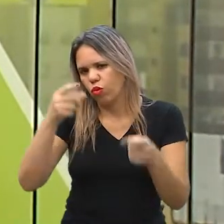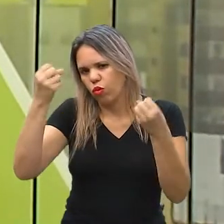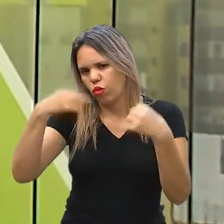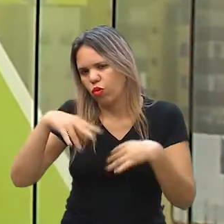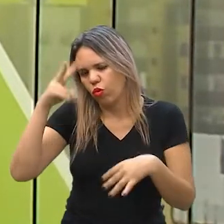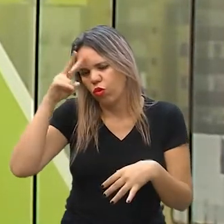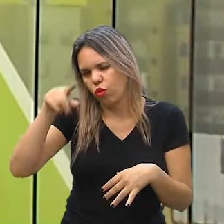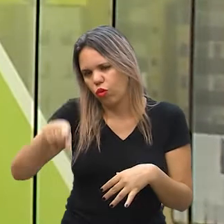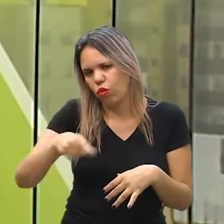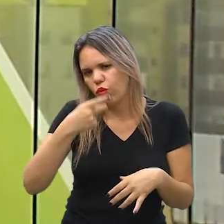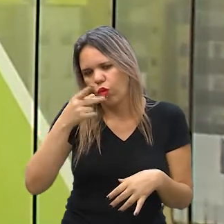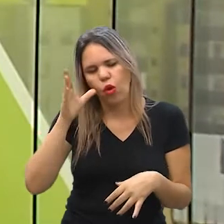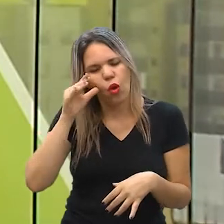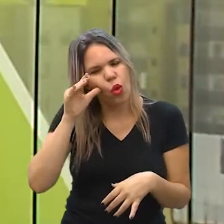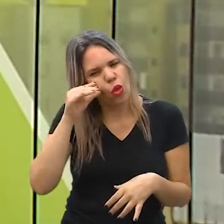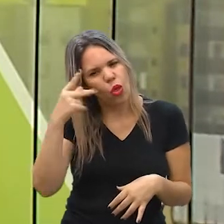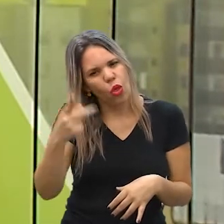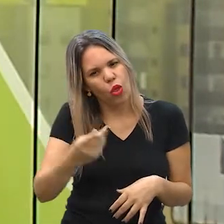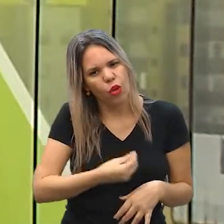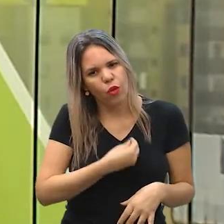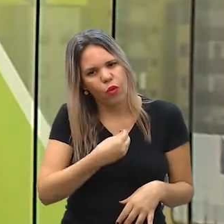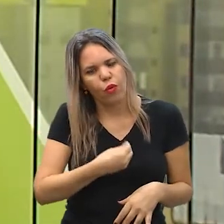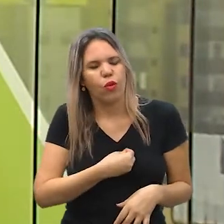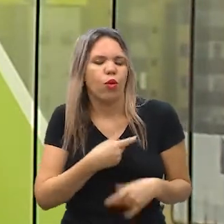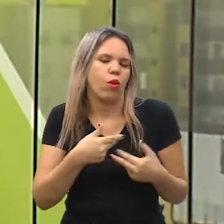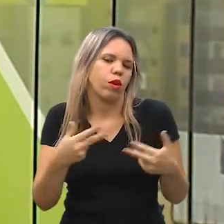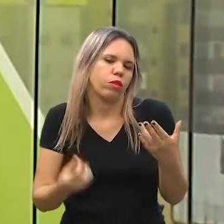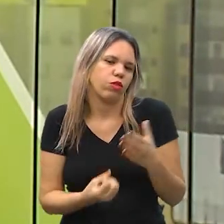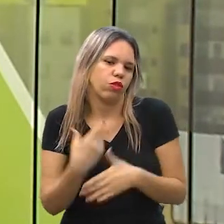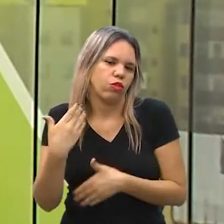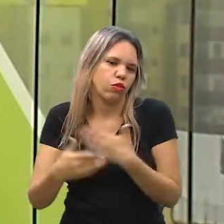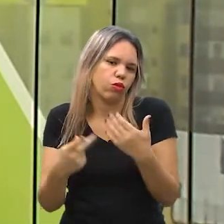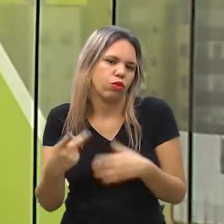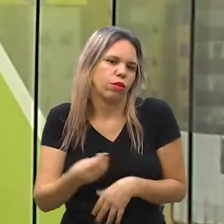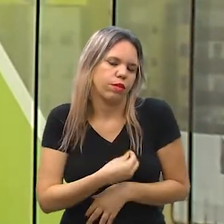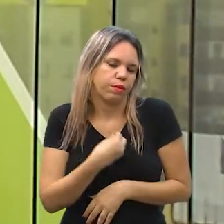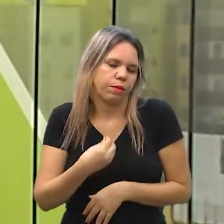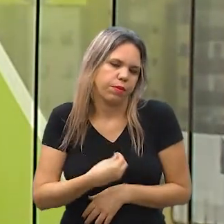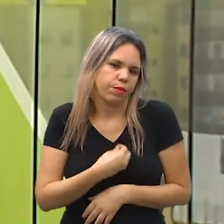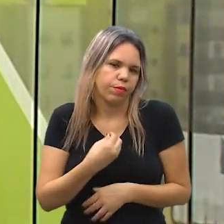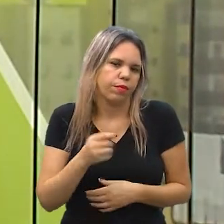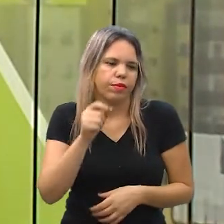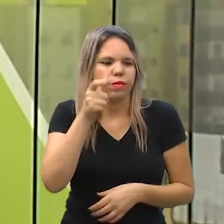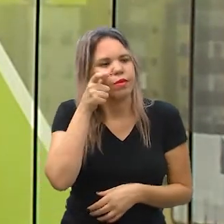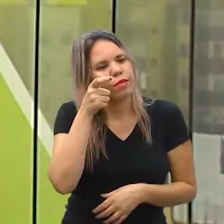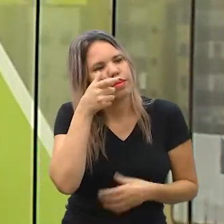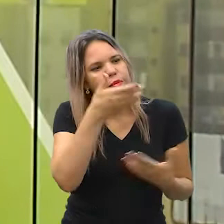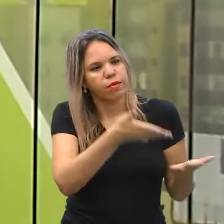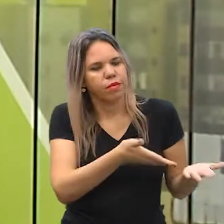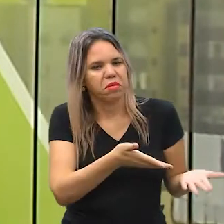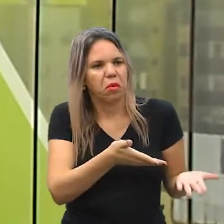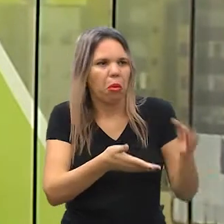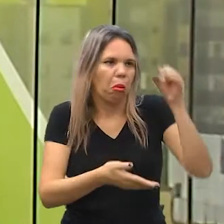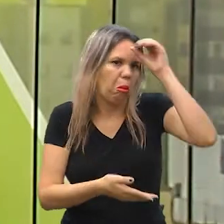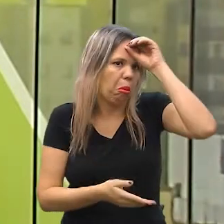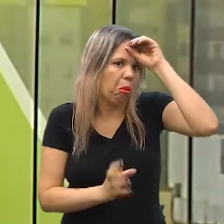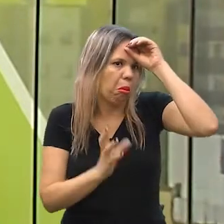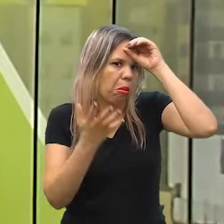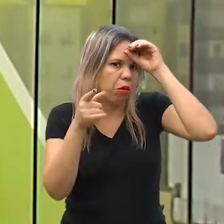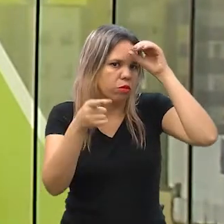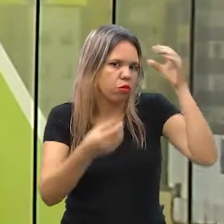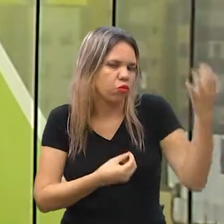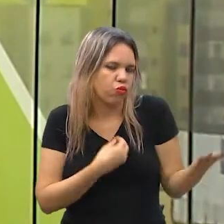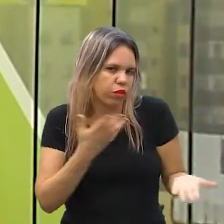uma história, uma curiosidade, alguma coisa que já aconteceu na sua vida, que quem está nos assistindo não tem a menor